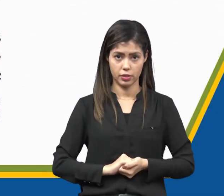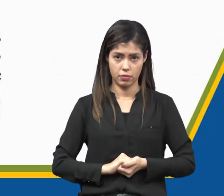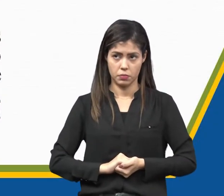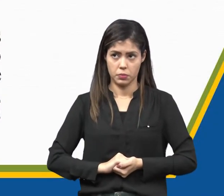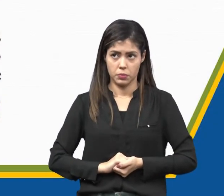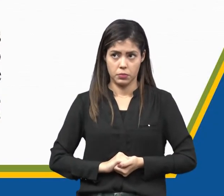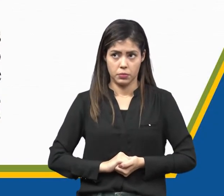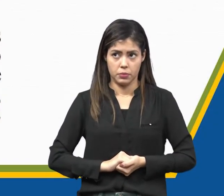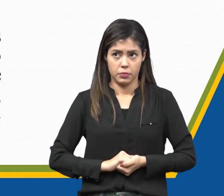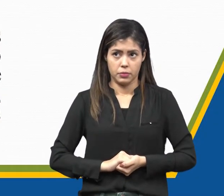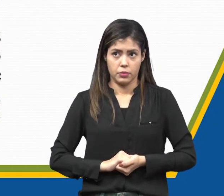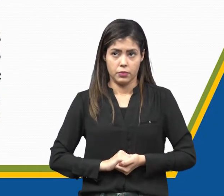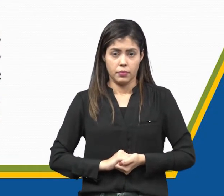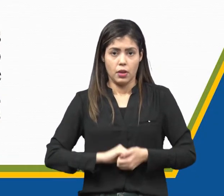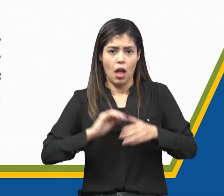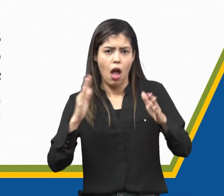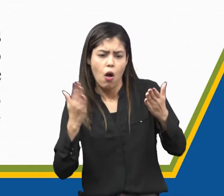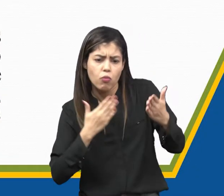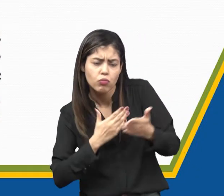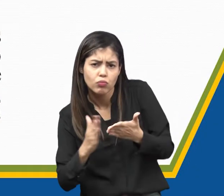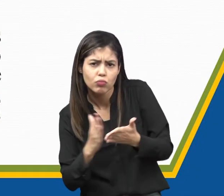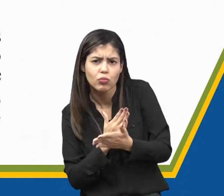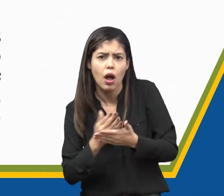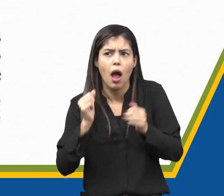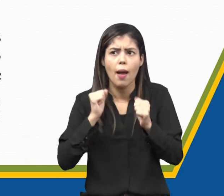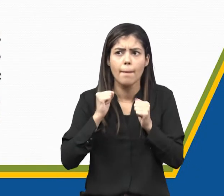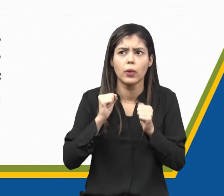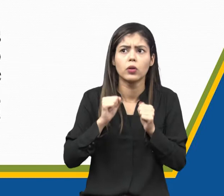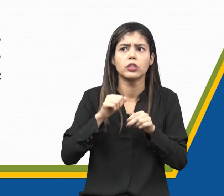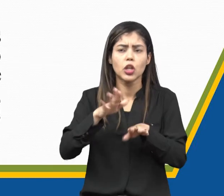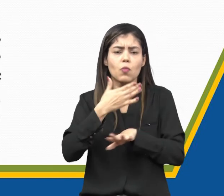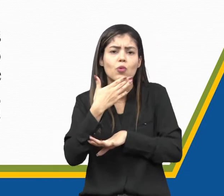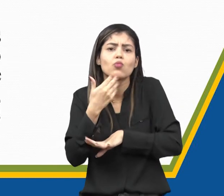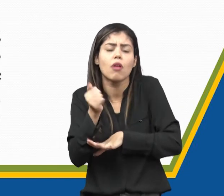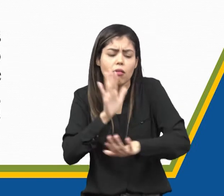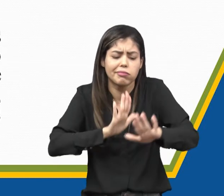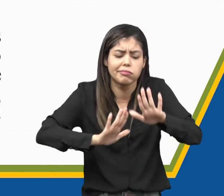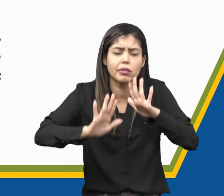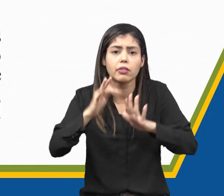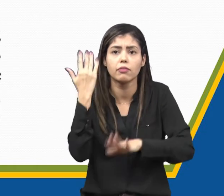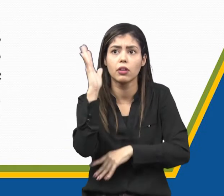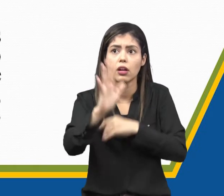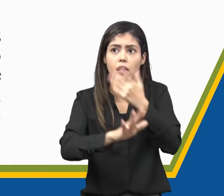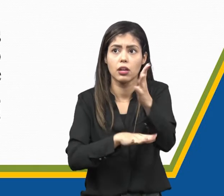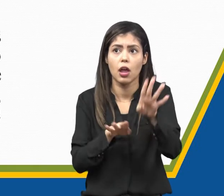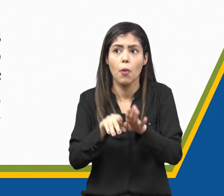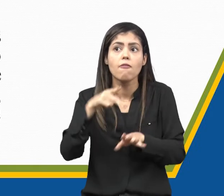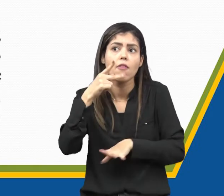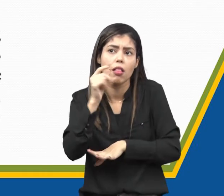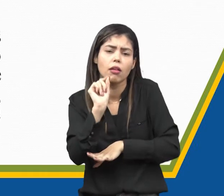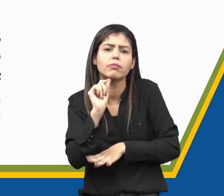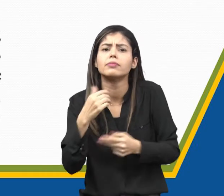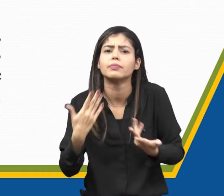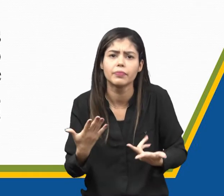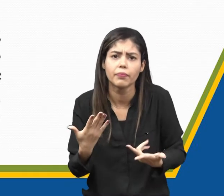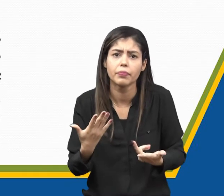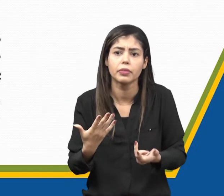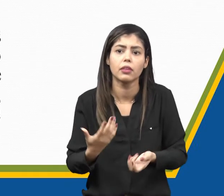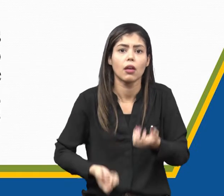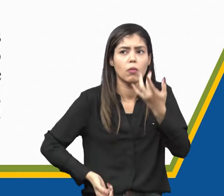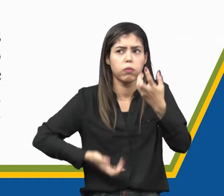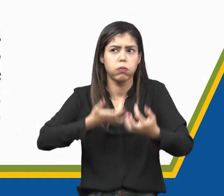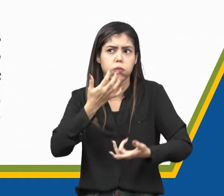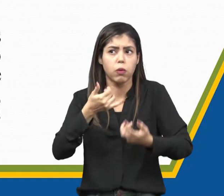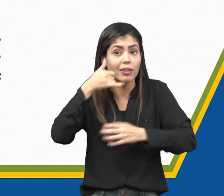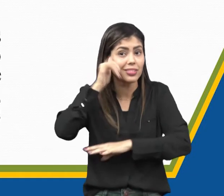Dentre as ações que eu citei aí, podemos realizar para promover a conservação da floresta, podemos citar alguns exemplos, né, como a queimada,